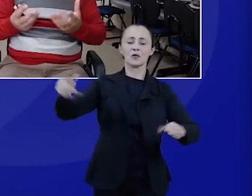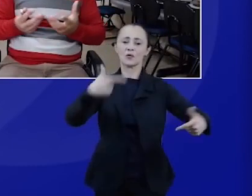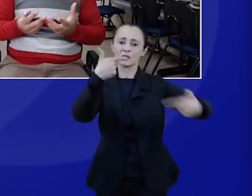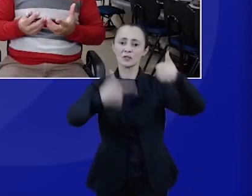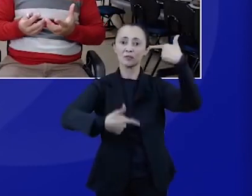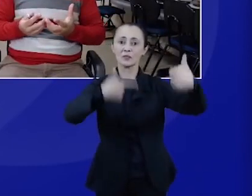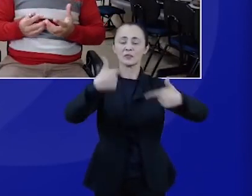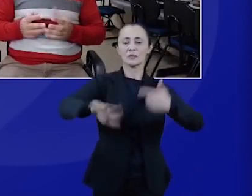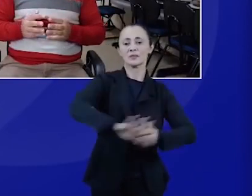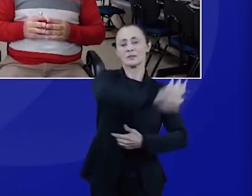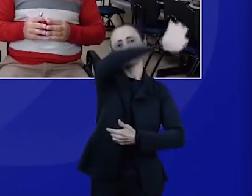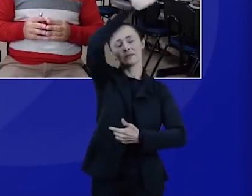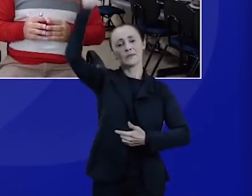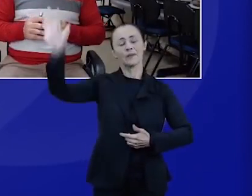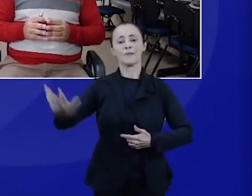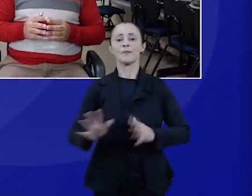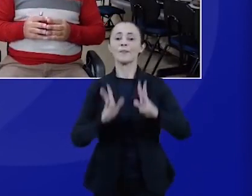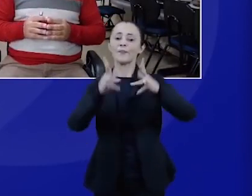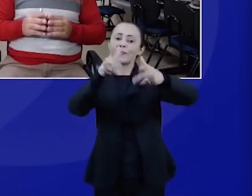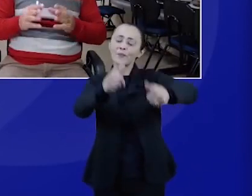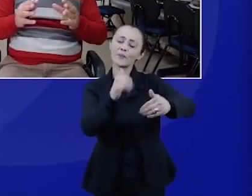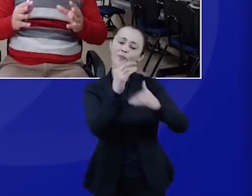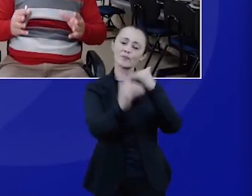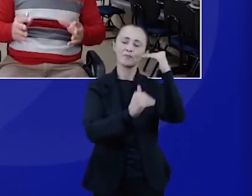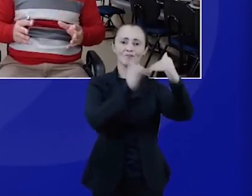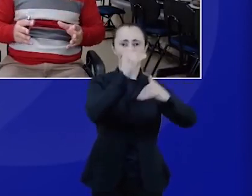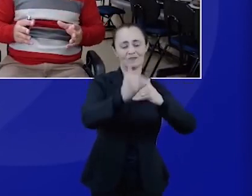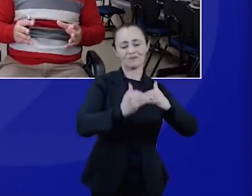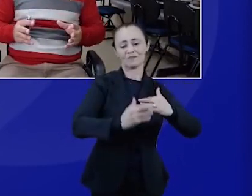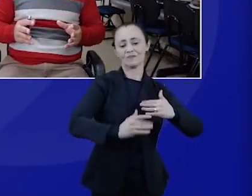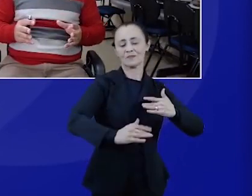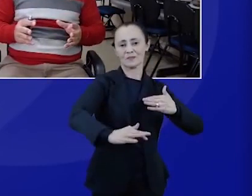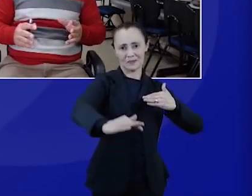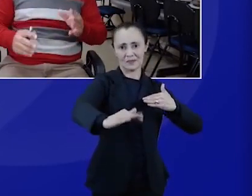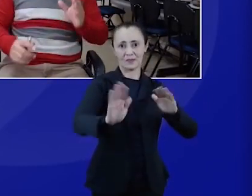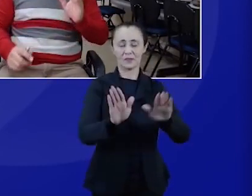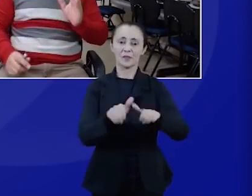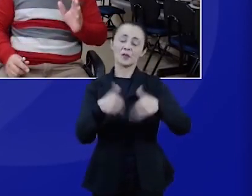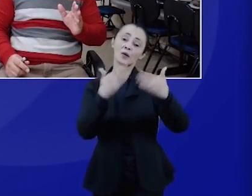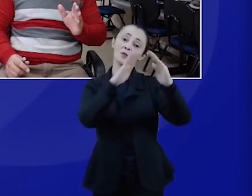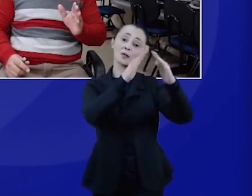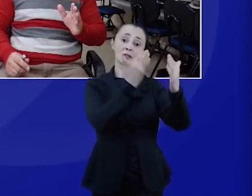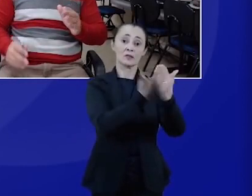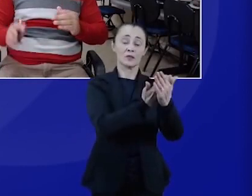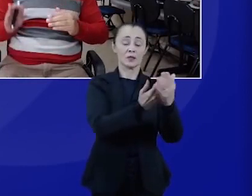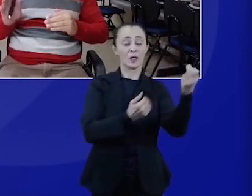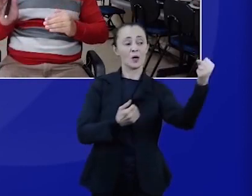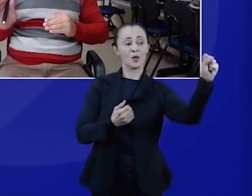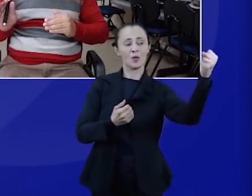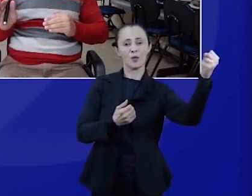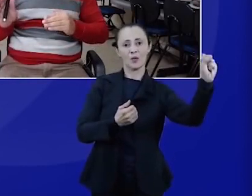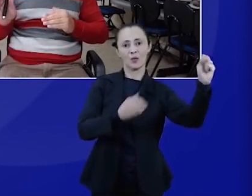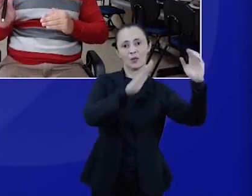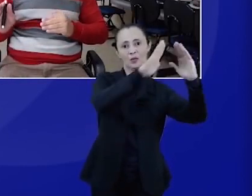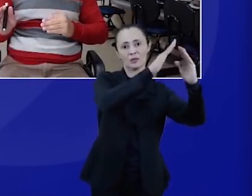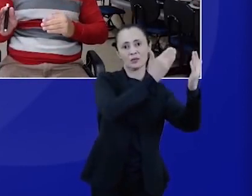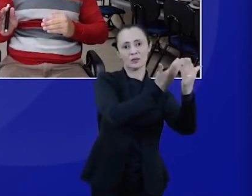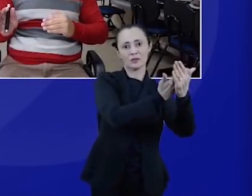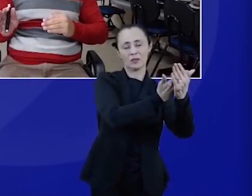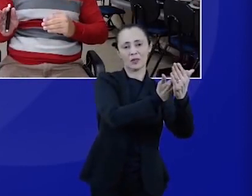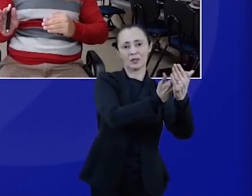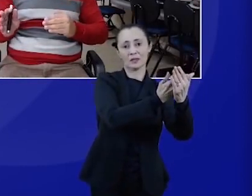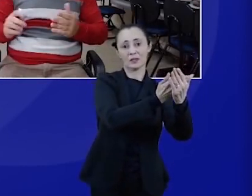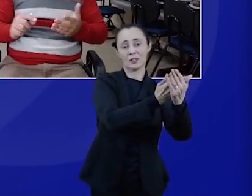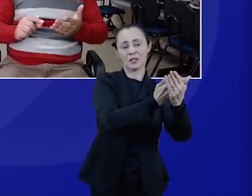a construção desse processo. Quais são essas escolas? Nós temos 8 escolas e 4